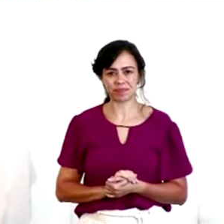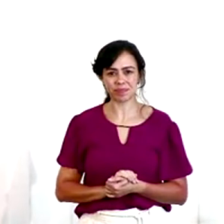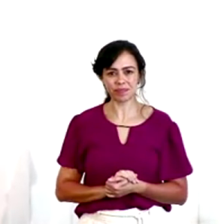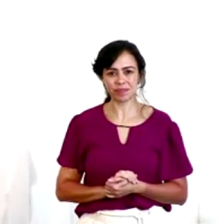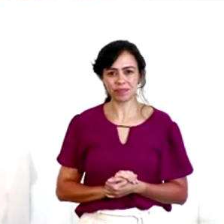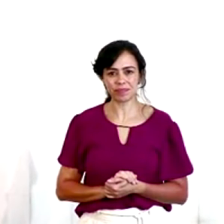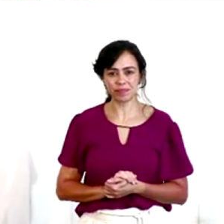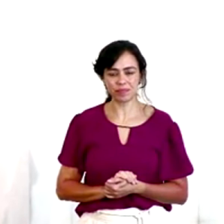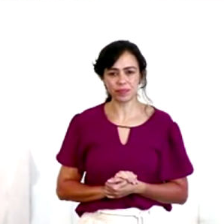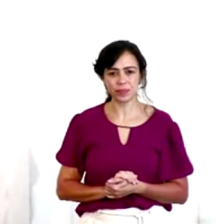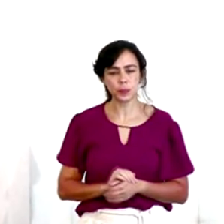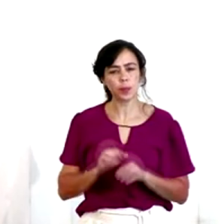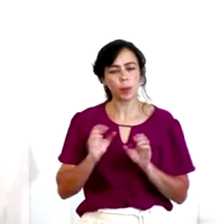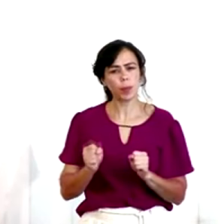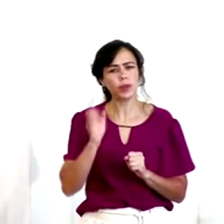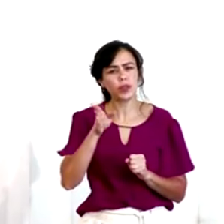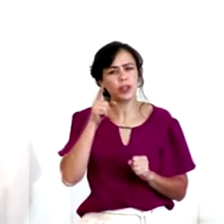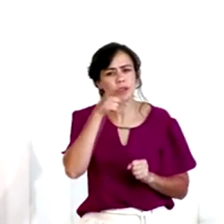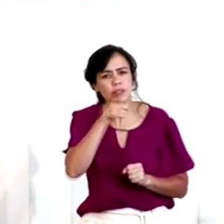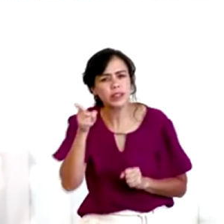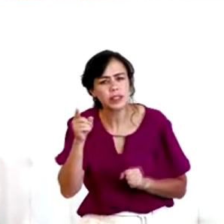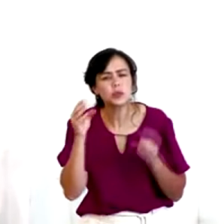podem trazer à memória